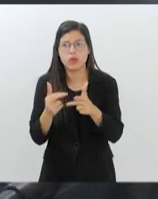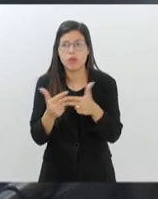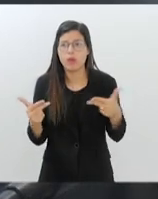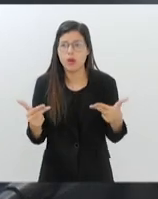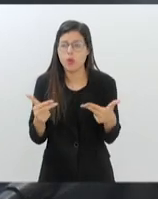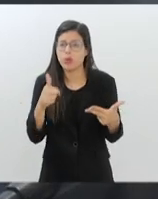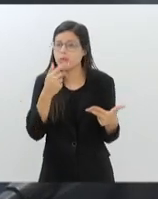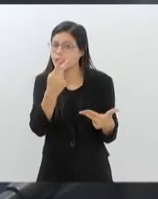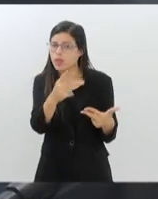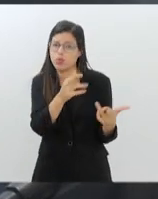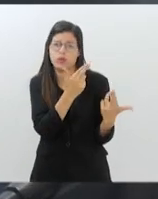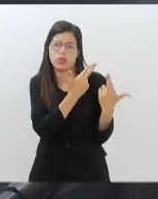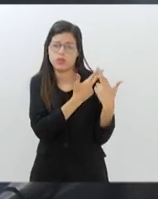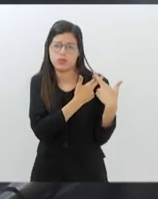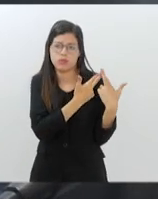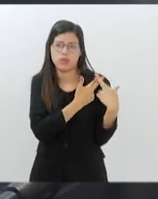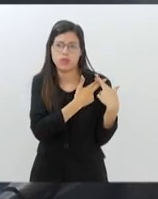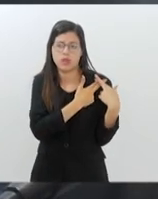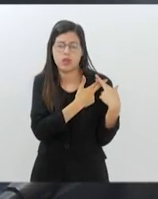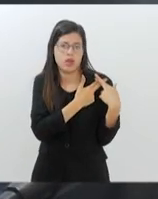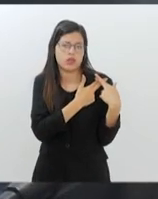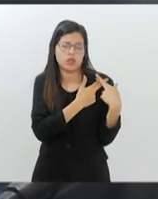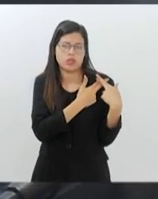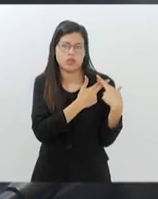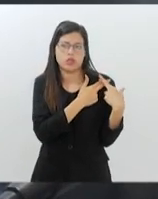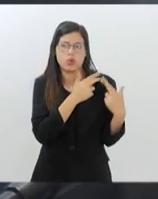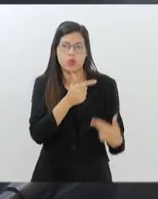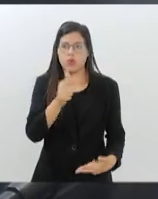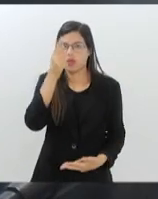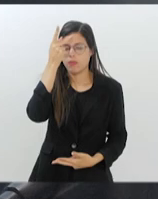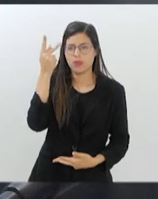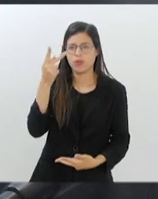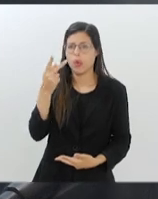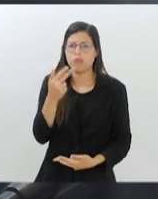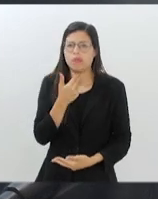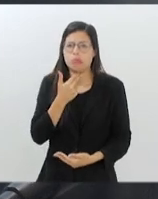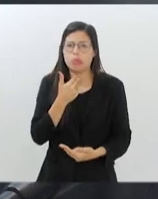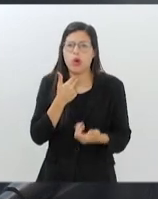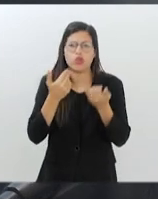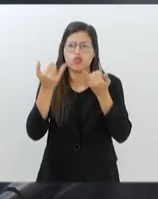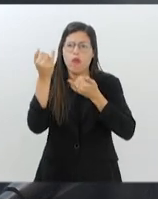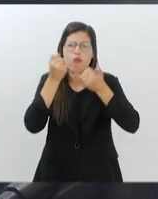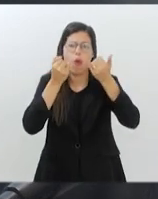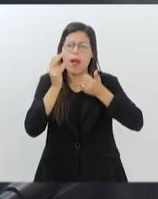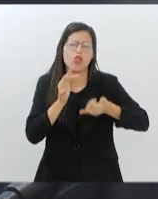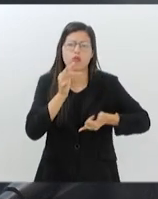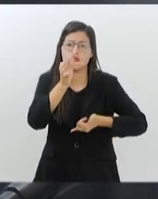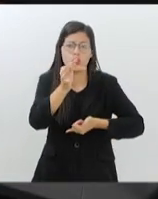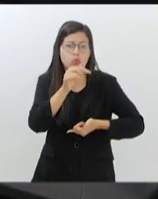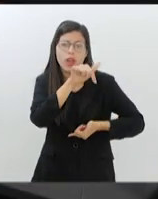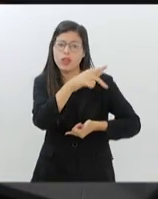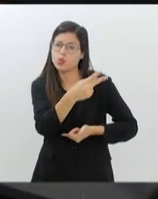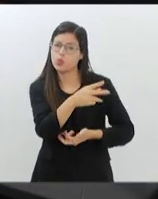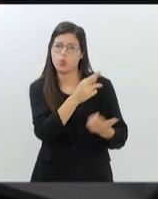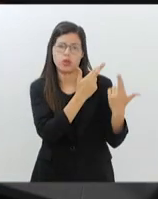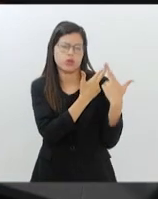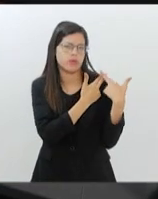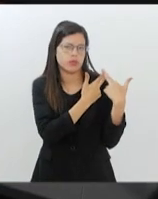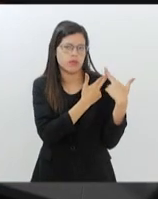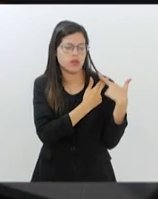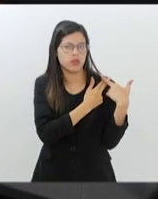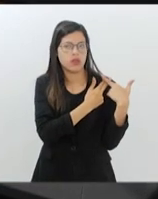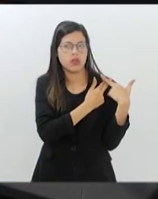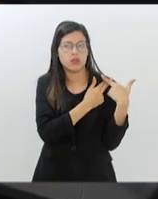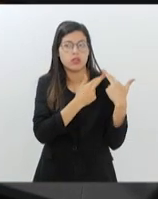à sua ninguém mais pode nos informar futuramente a não ser o senhor próprio o senhor tem que nos informar